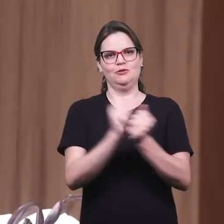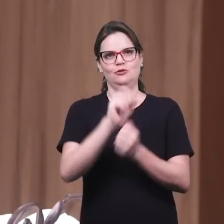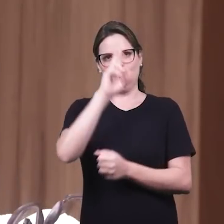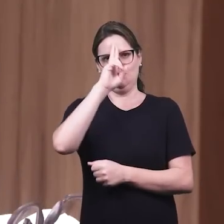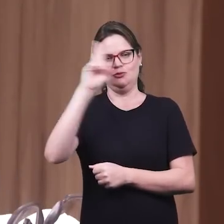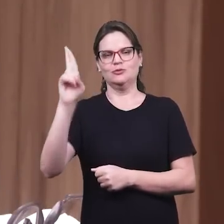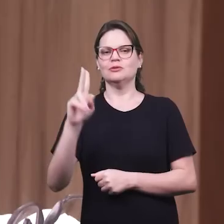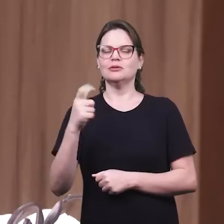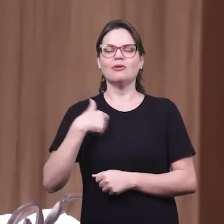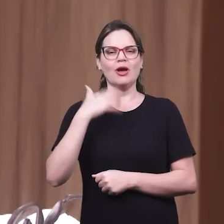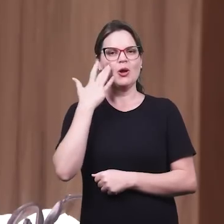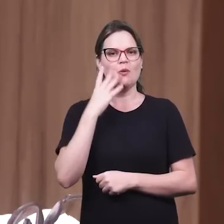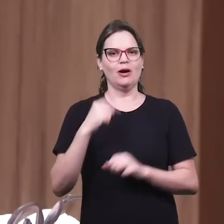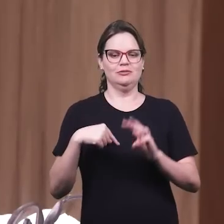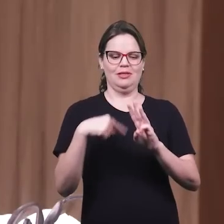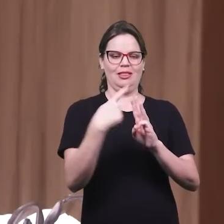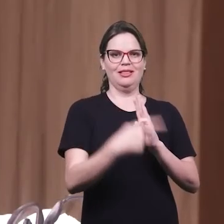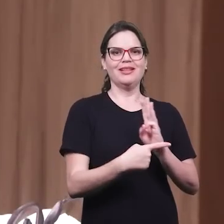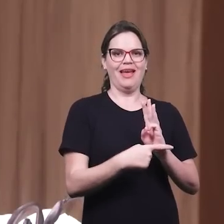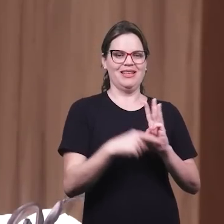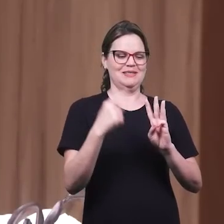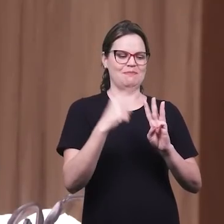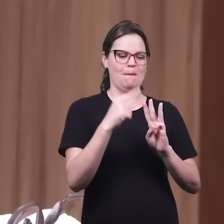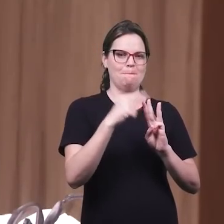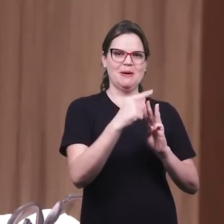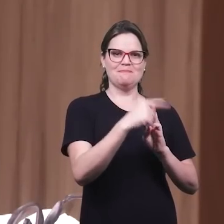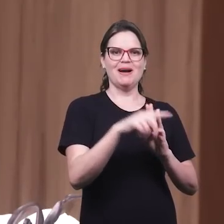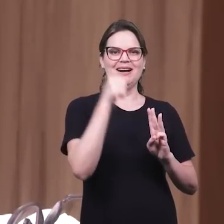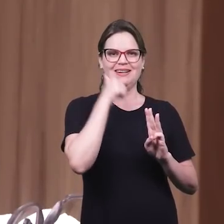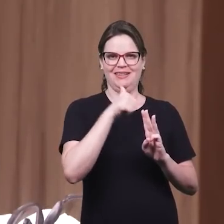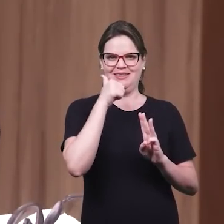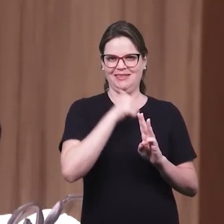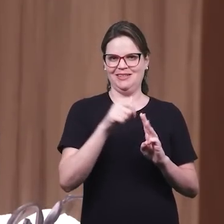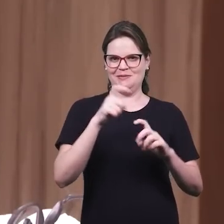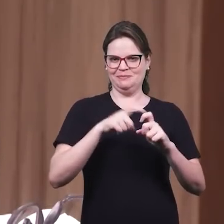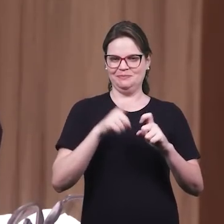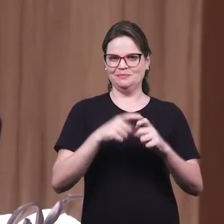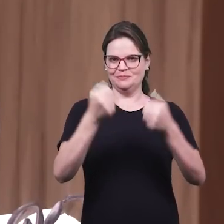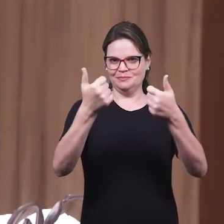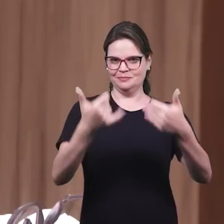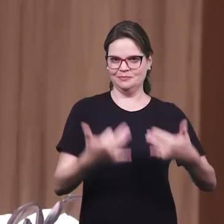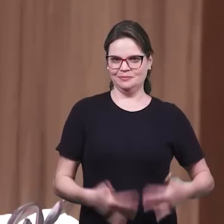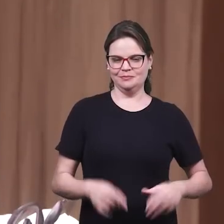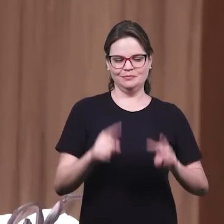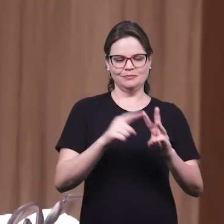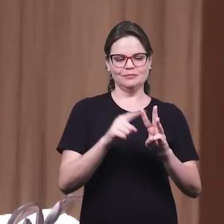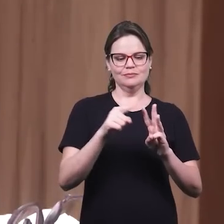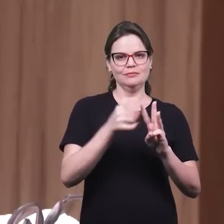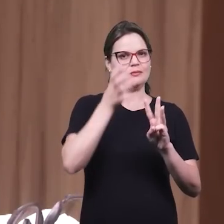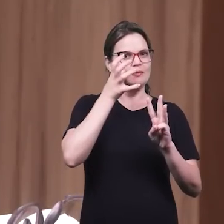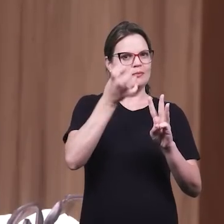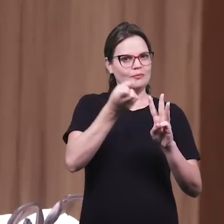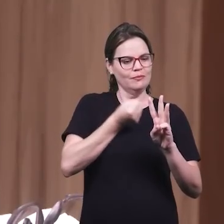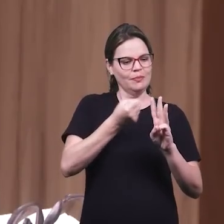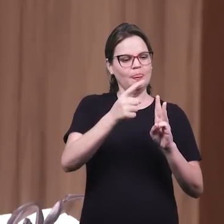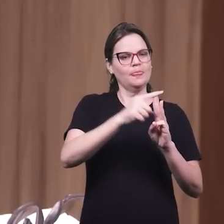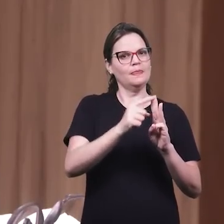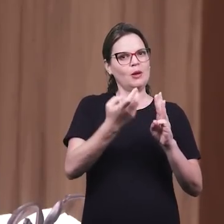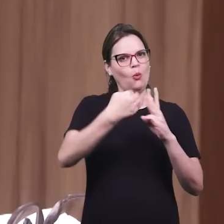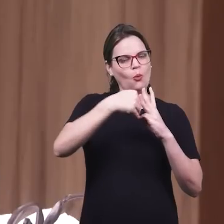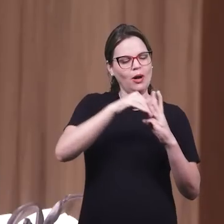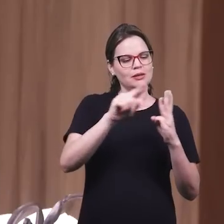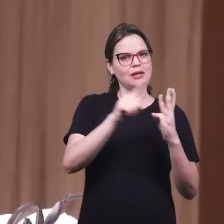esses 3 pontos que a doutora Ana aborda, do registro, do armazenamento e da recuperação da